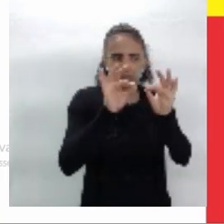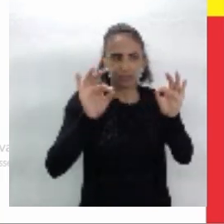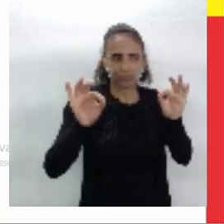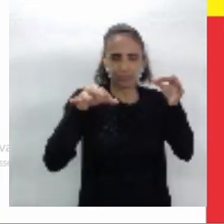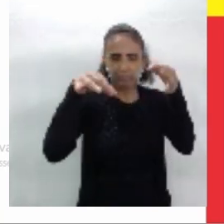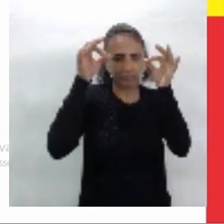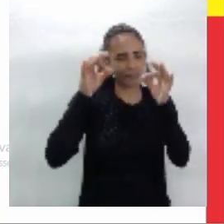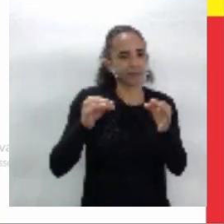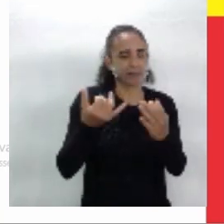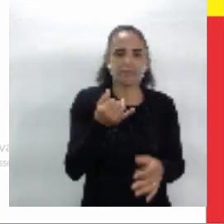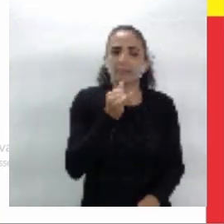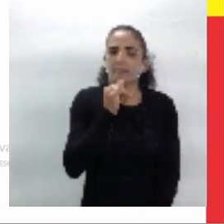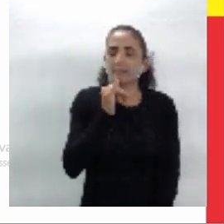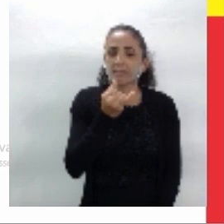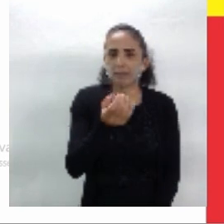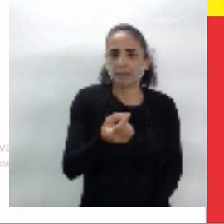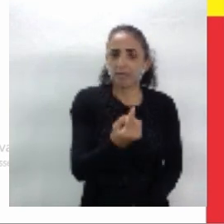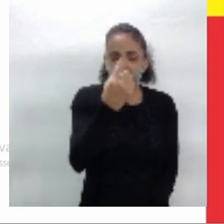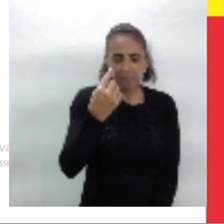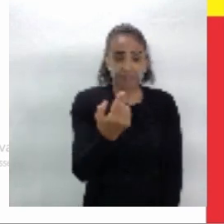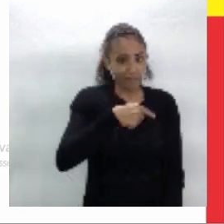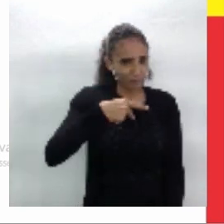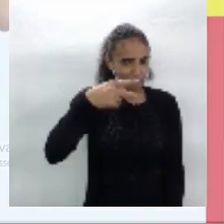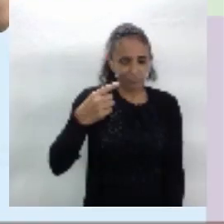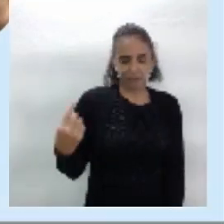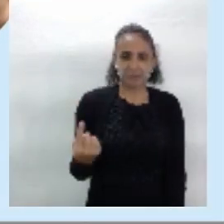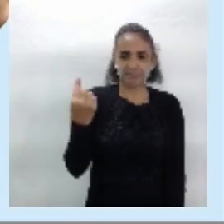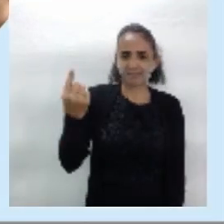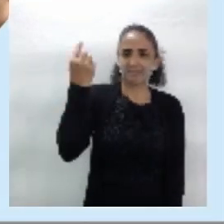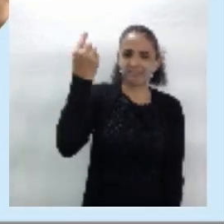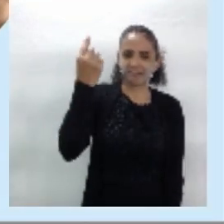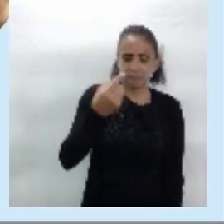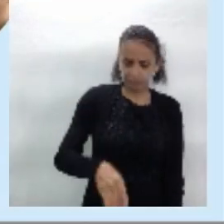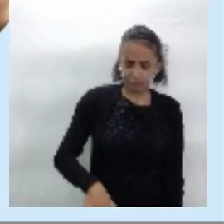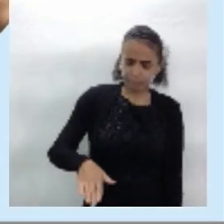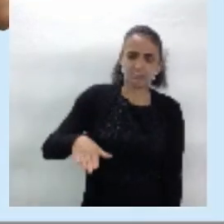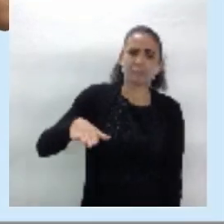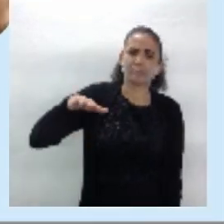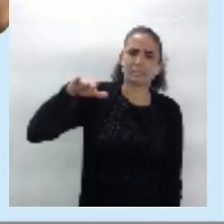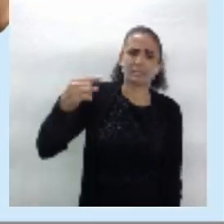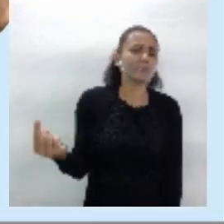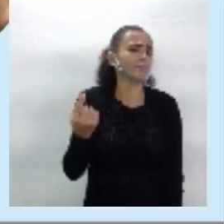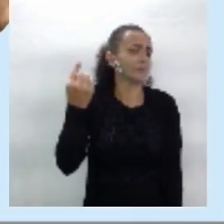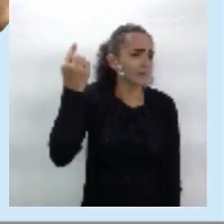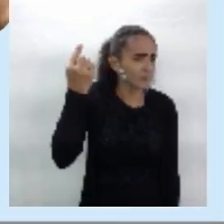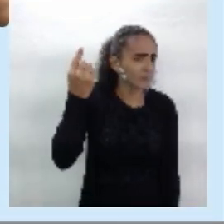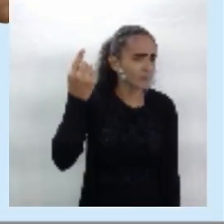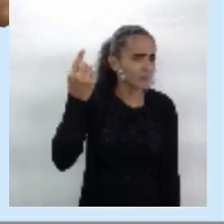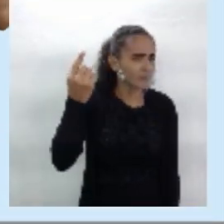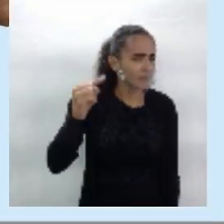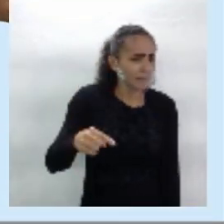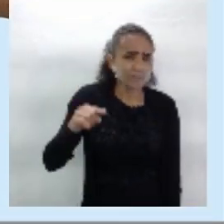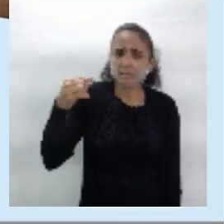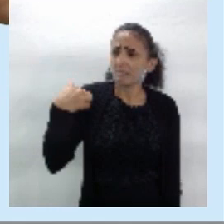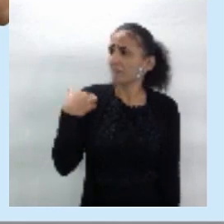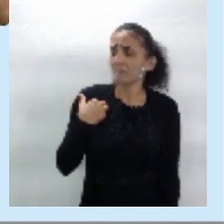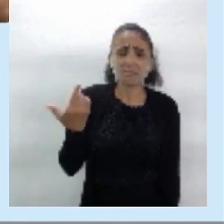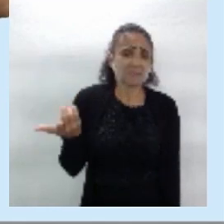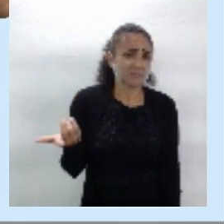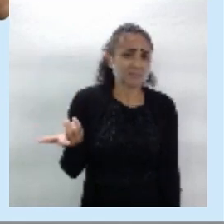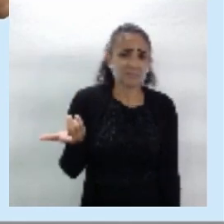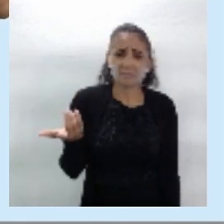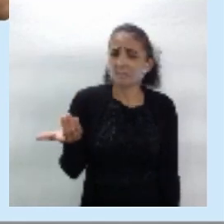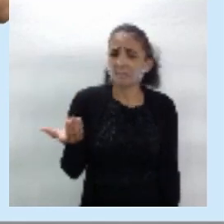Por exemplo, no seu tamanho. Então veja, no seu tamanho. Qual é o seu tamanho? Aí você diz, eu não